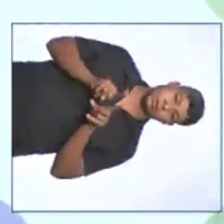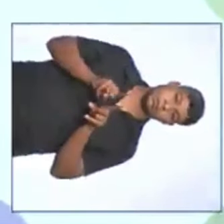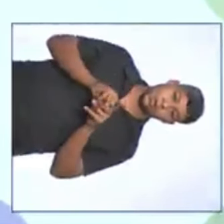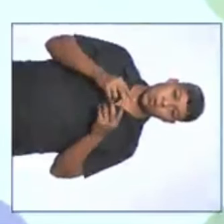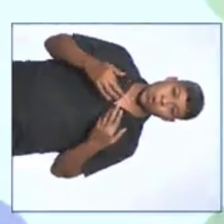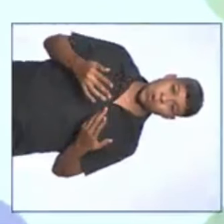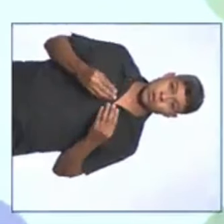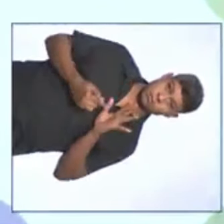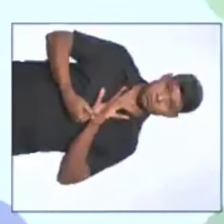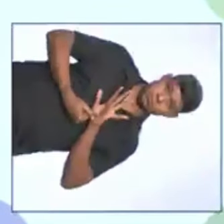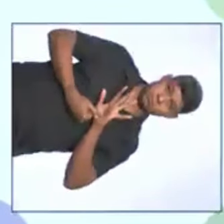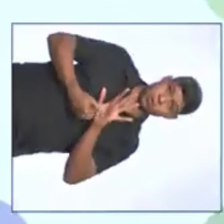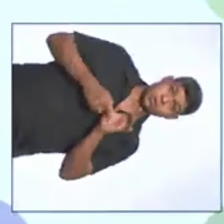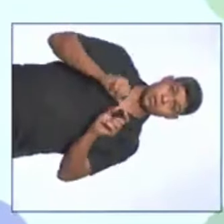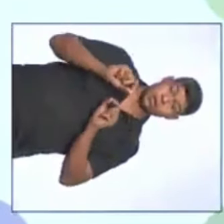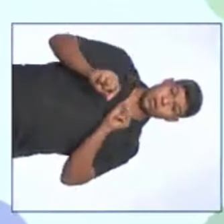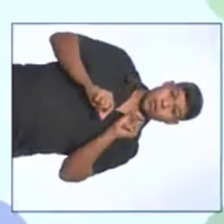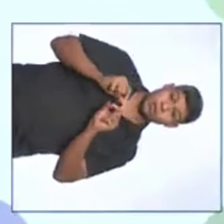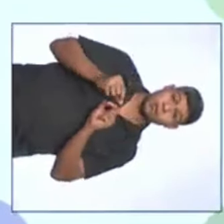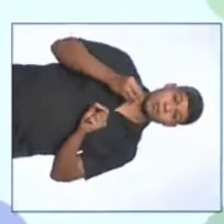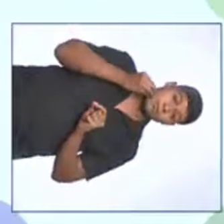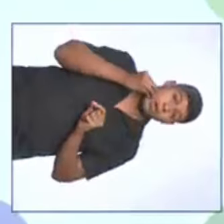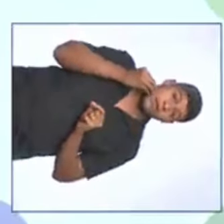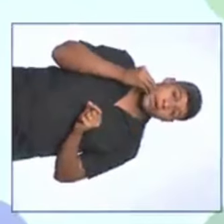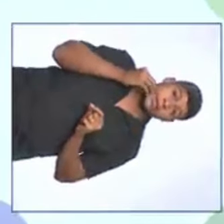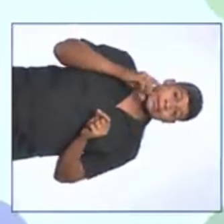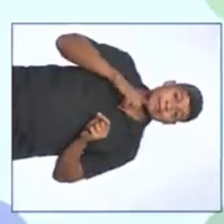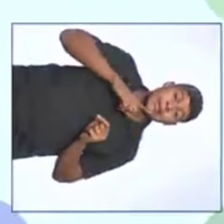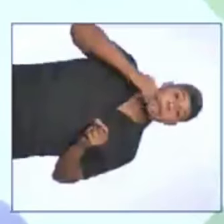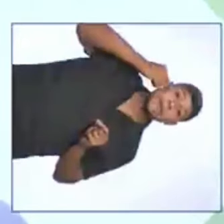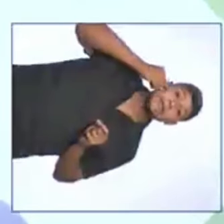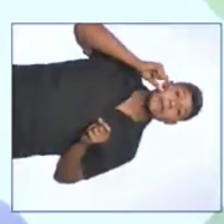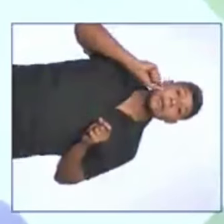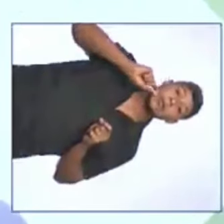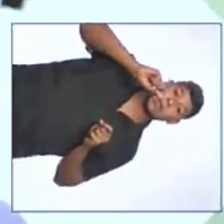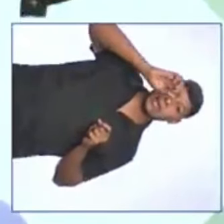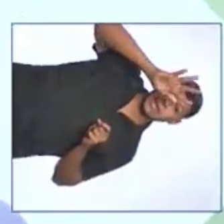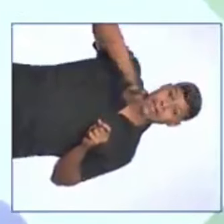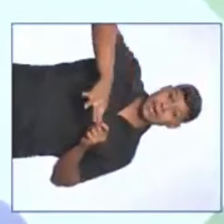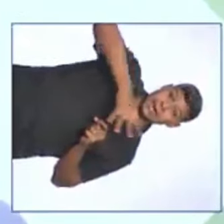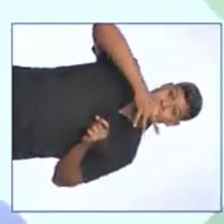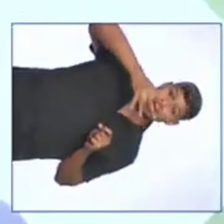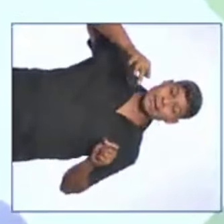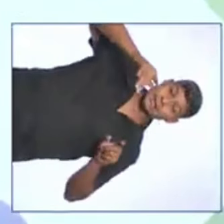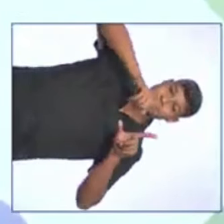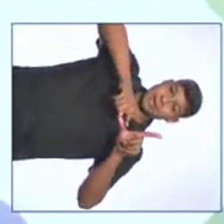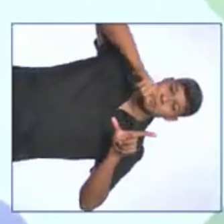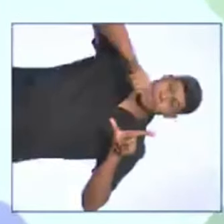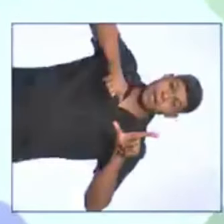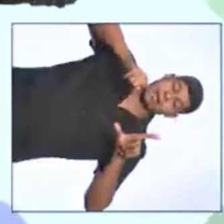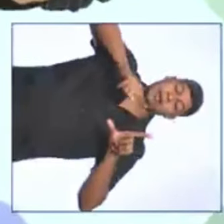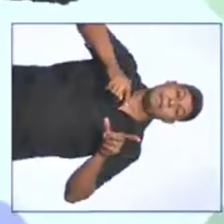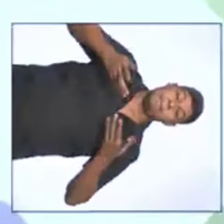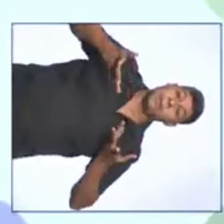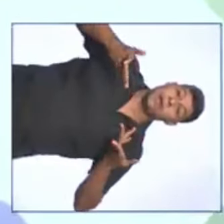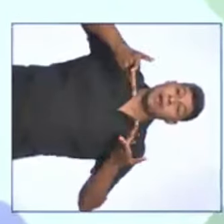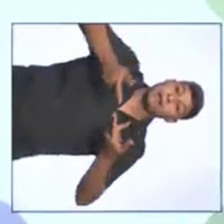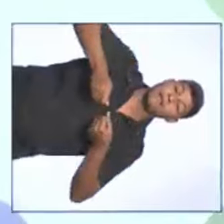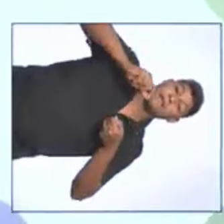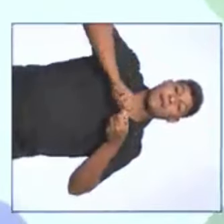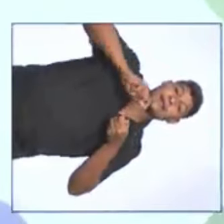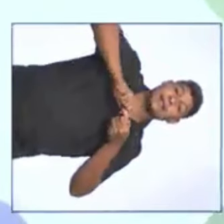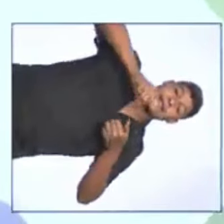coisa que eu quis trazer para vocês é que talvez ter esse pensamento de que gráficos e tabelas são muito úteis na verdade para fazer uma